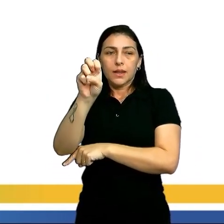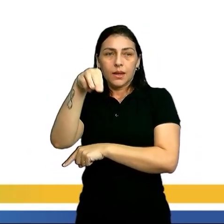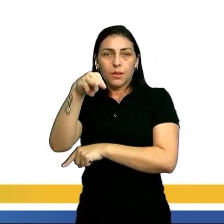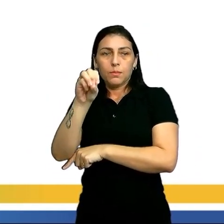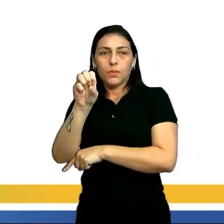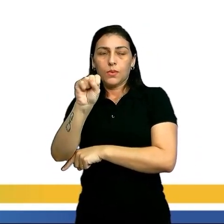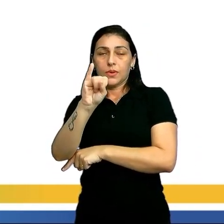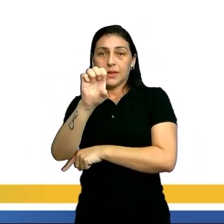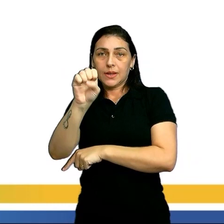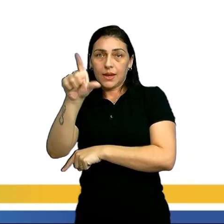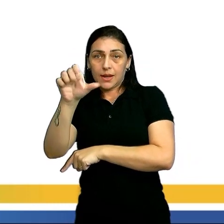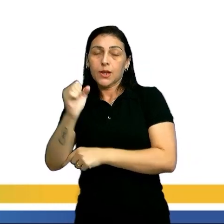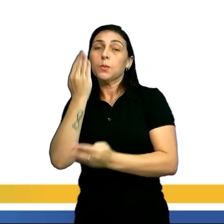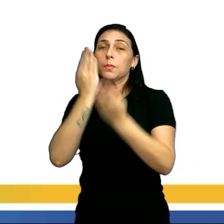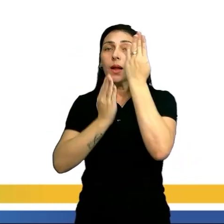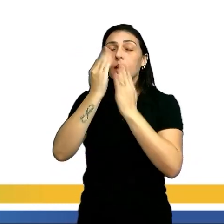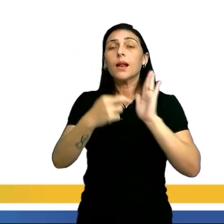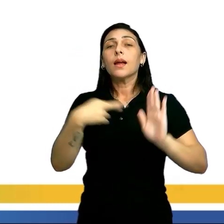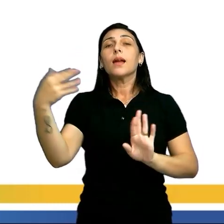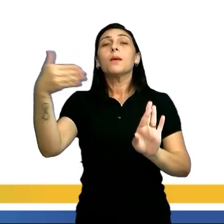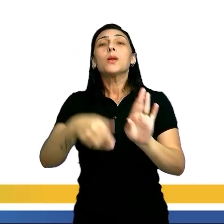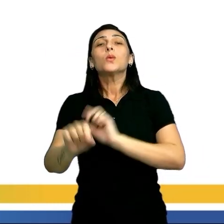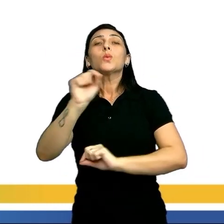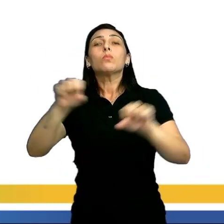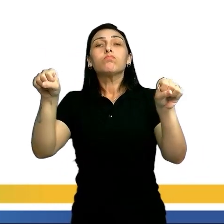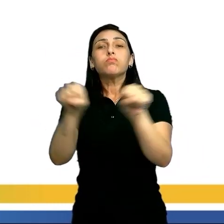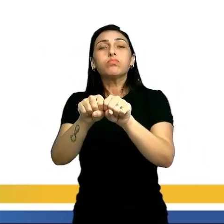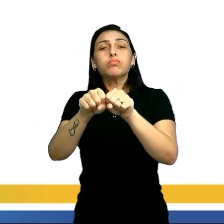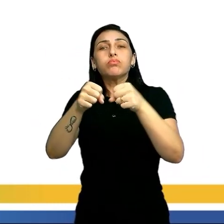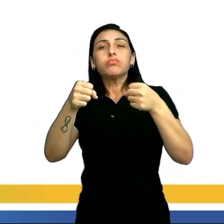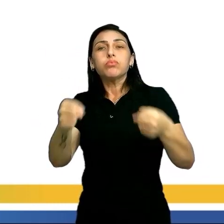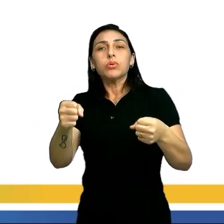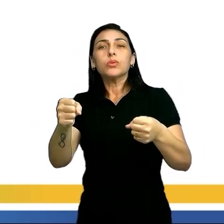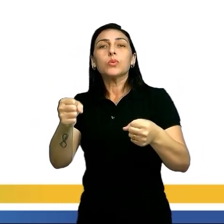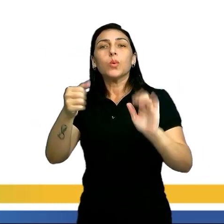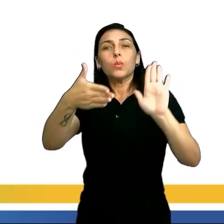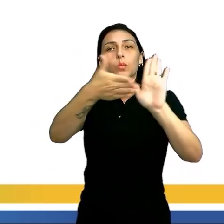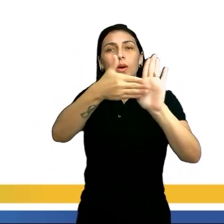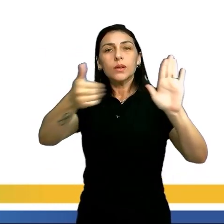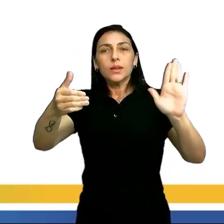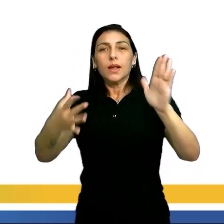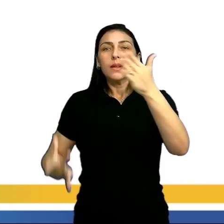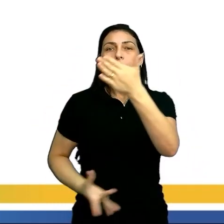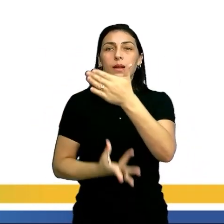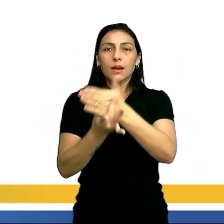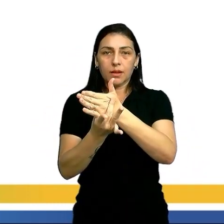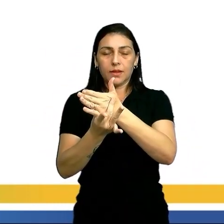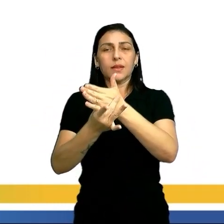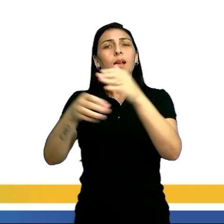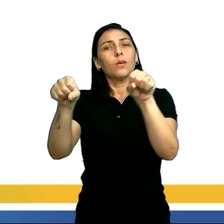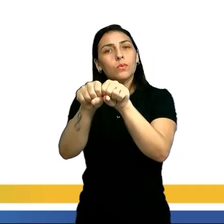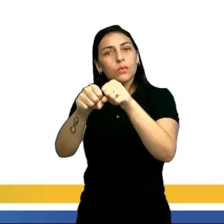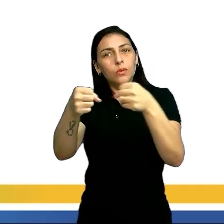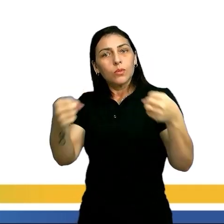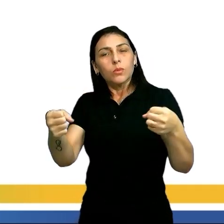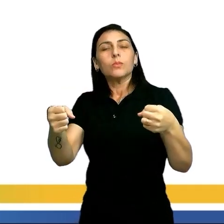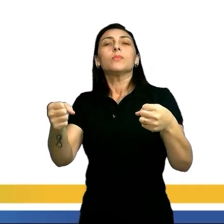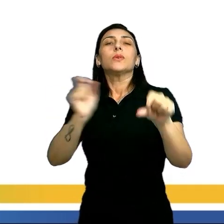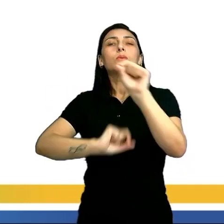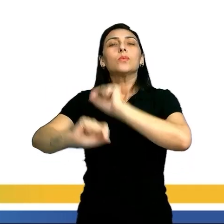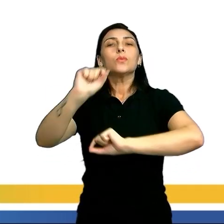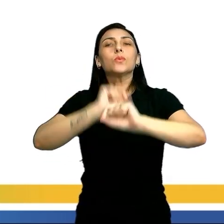de Pablo Picasso, representa o rompimento com a estética clássica. Rompimento,